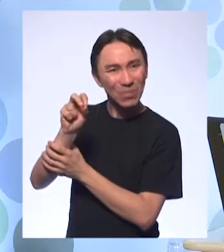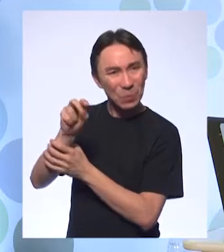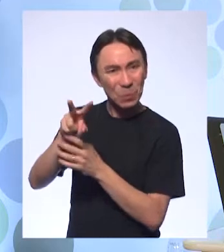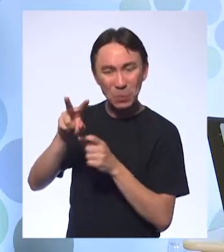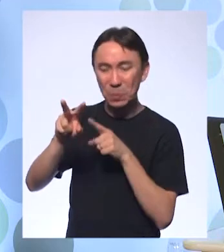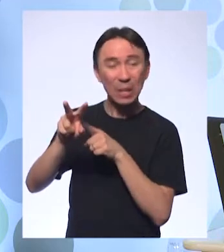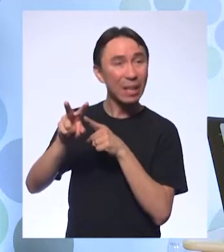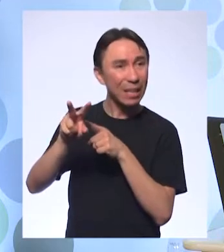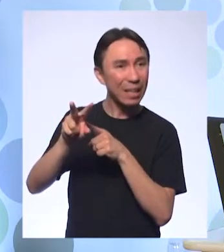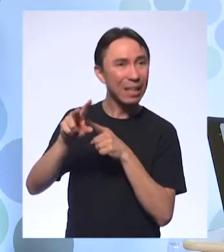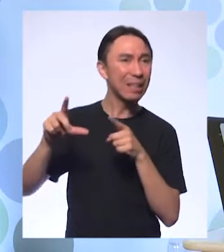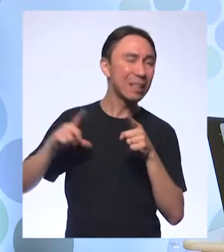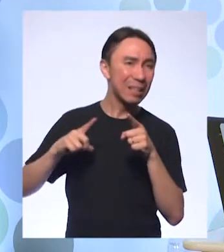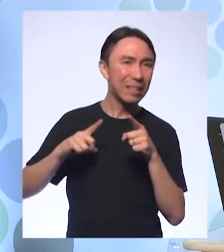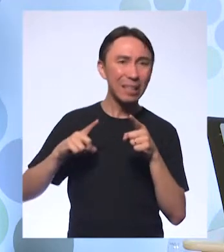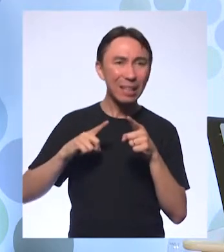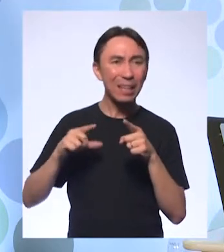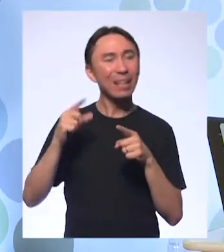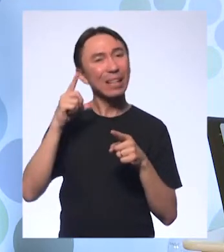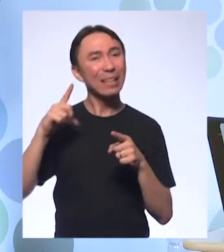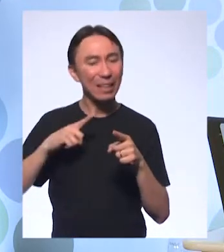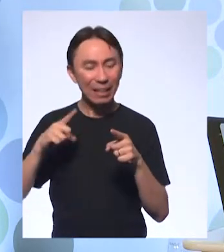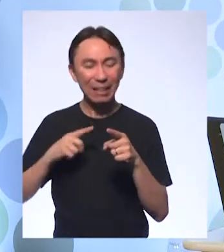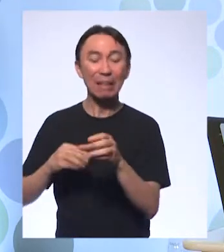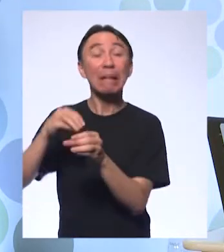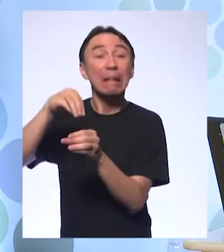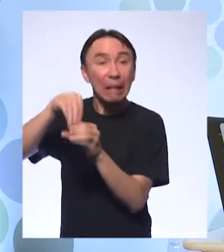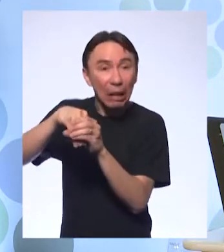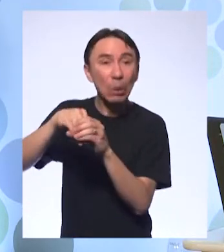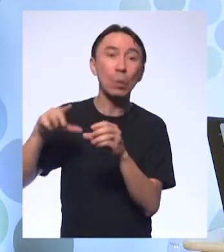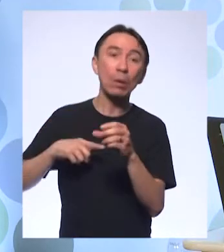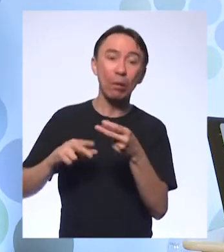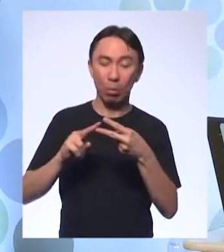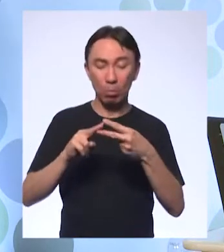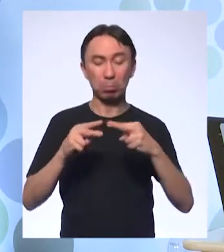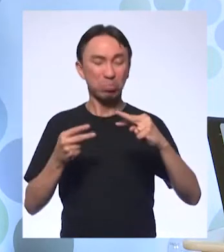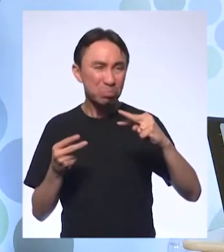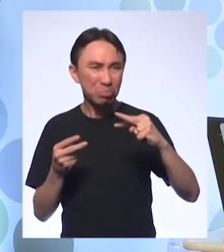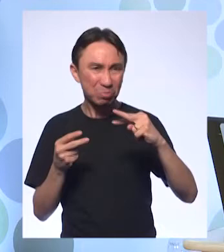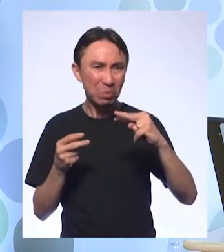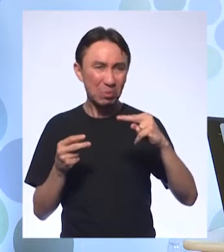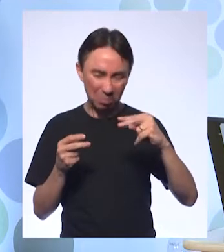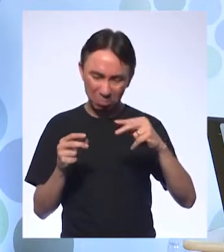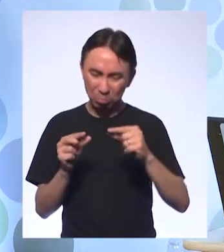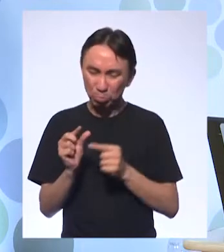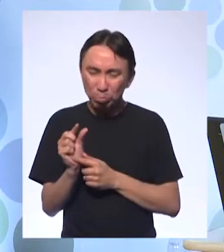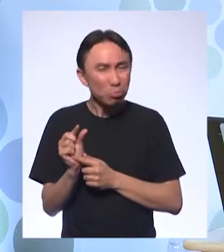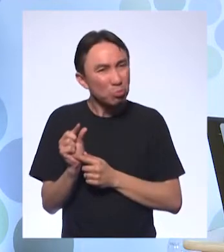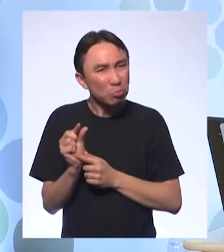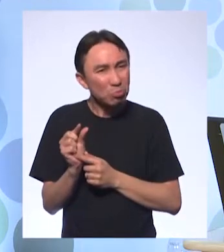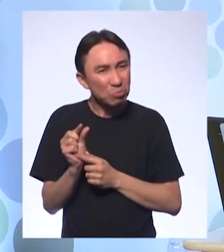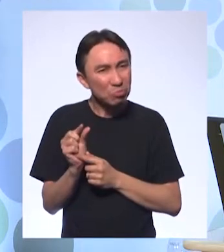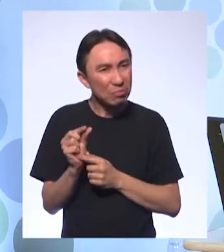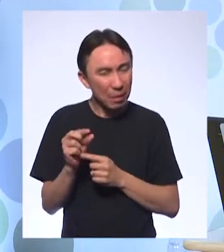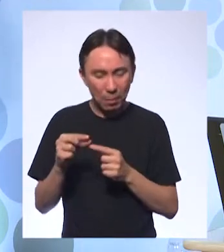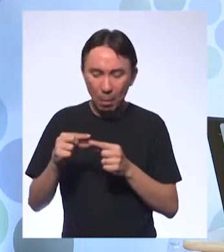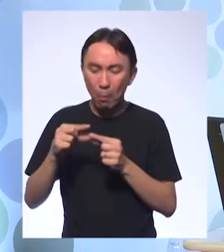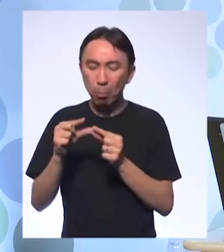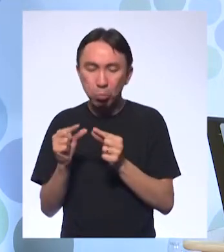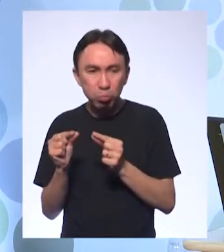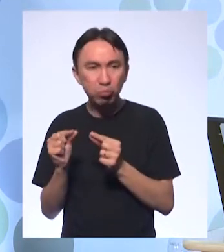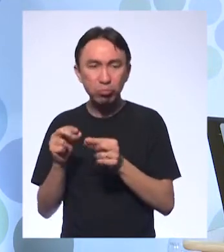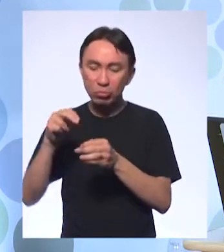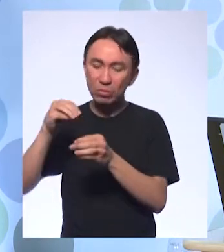vai ter um envelopezinho e um material genético dentro dele. Basicamente é isso. Tá? Então, esse material genético pode